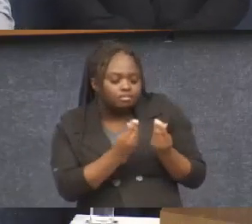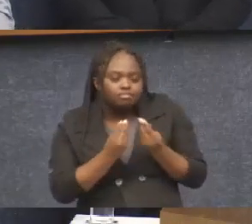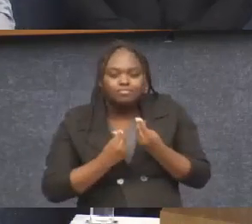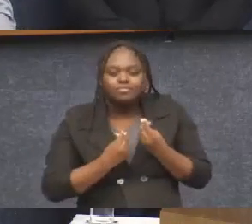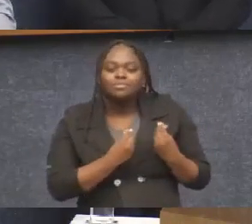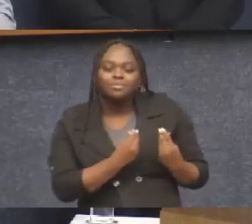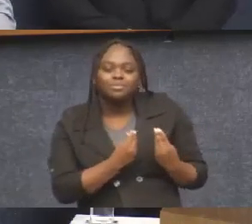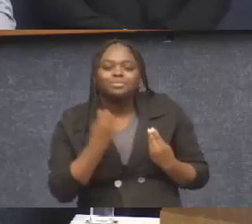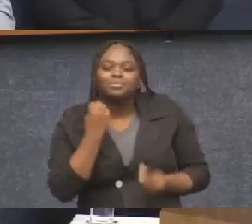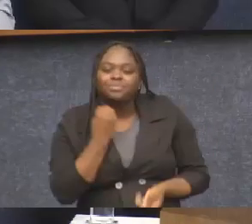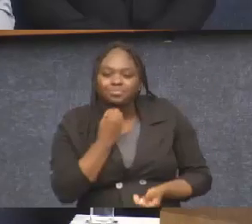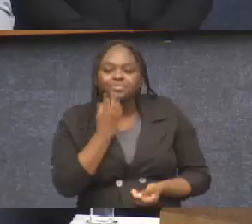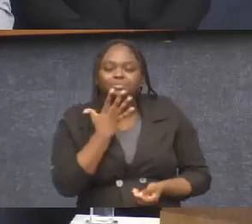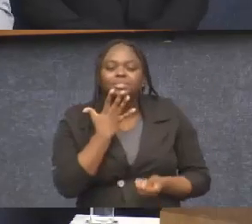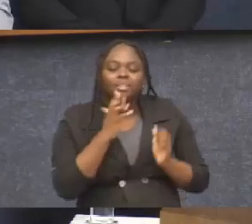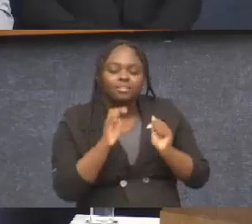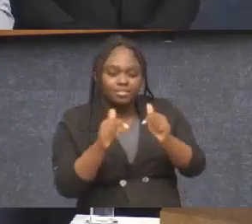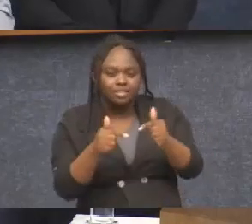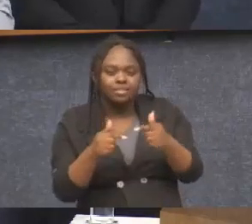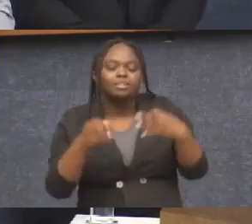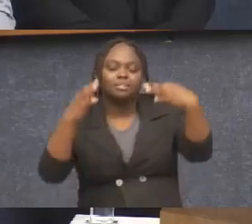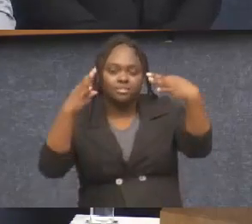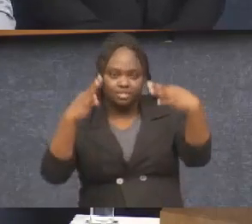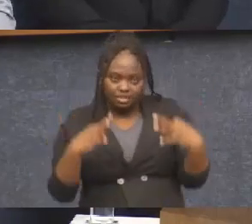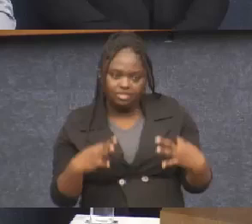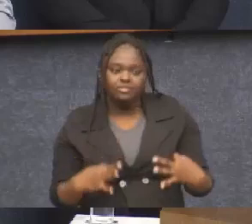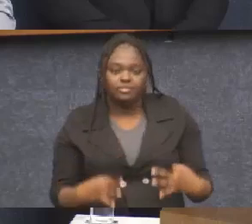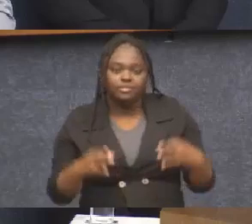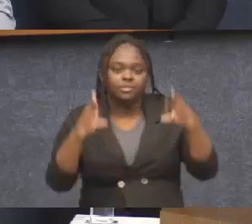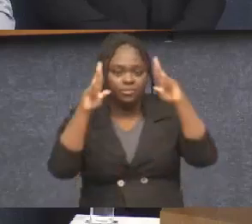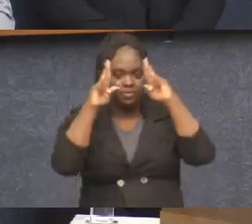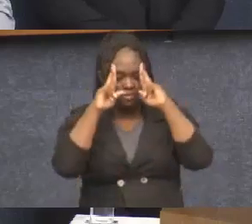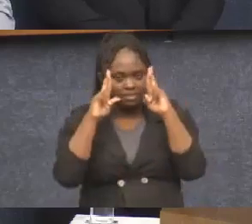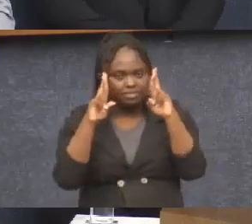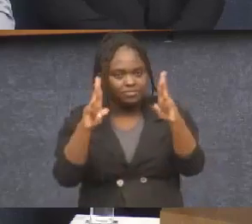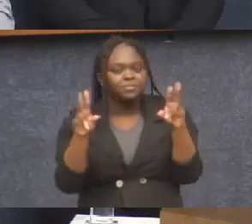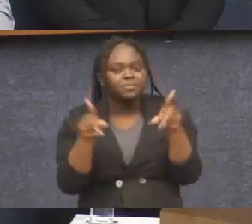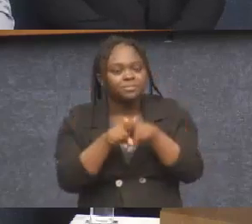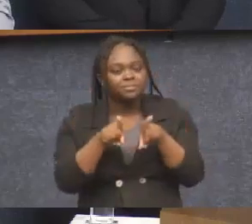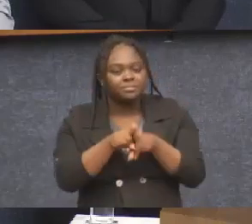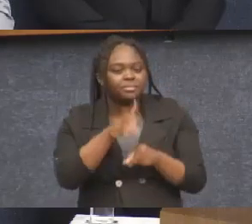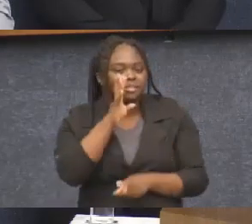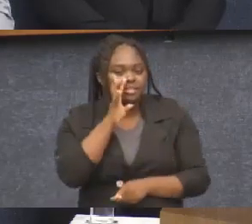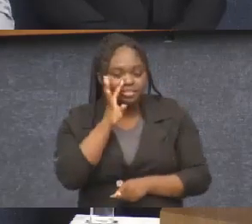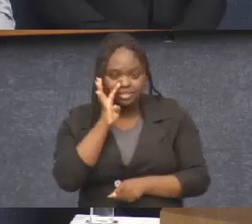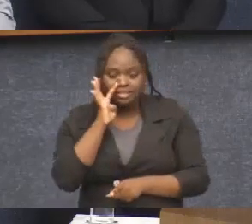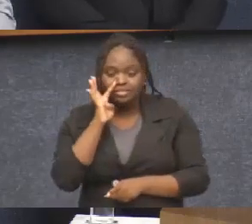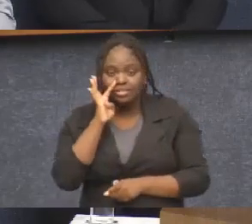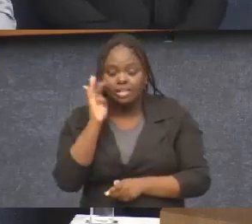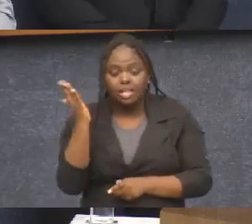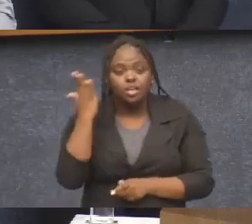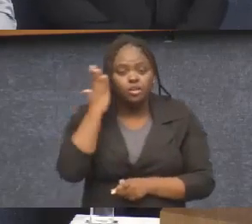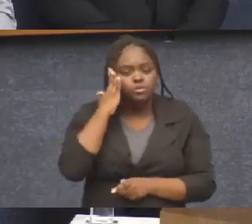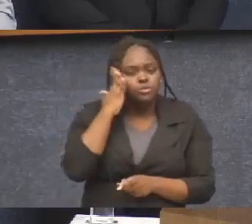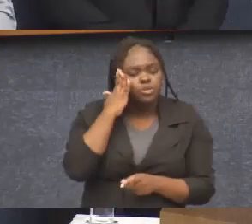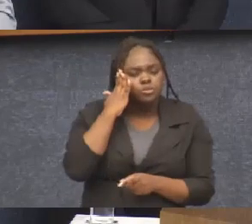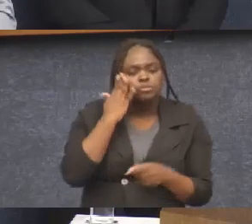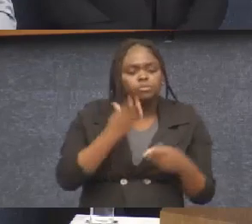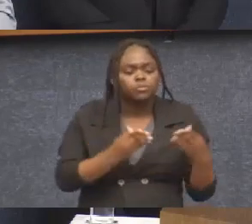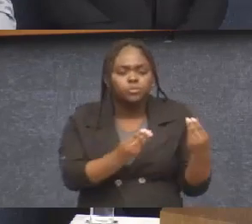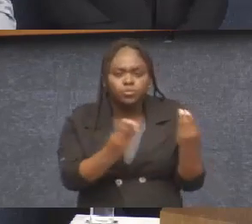o bem, são dignas do nosso respeito e admiração. Sei que muitos